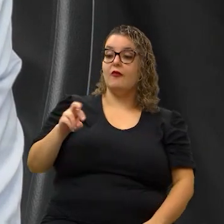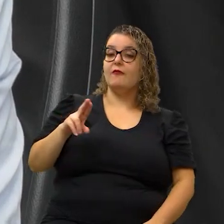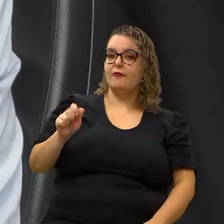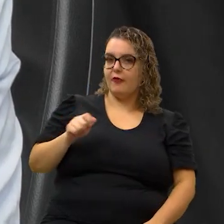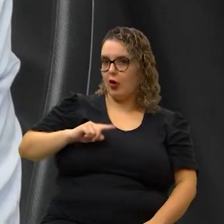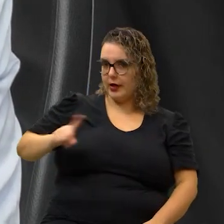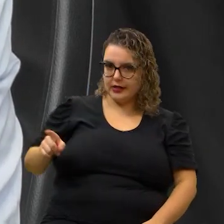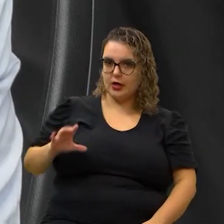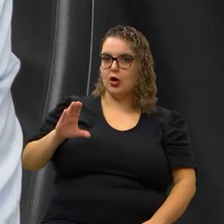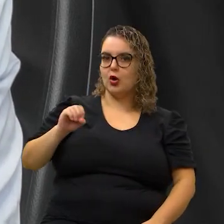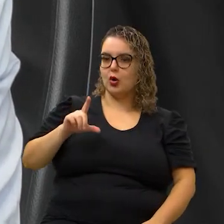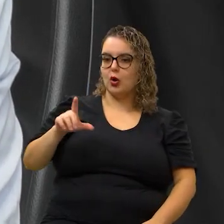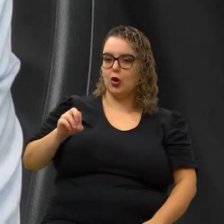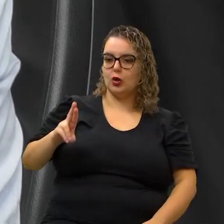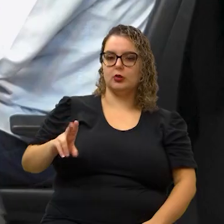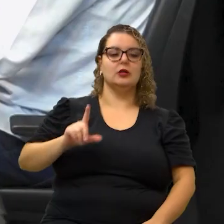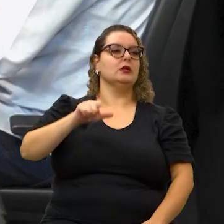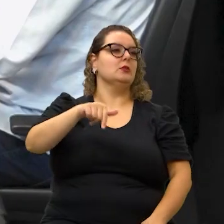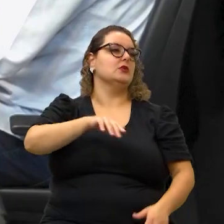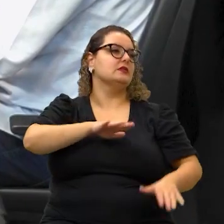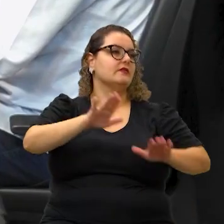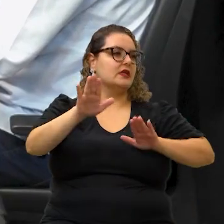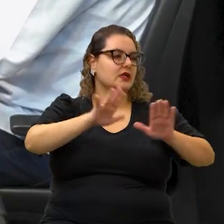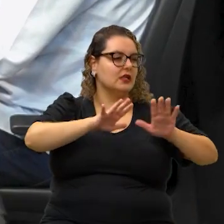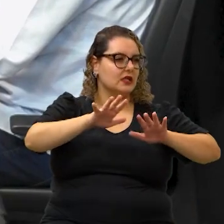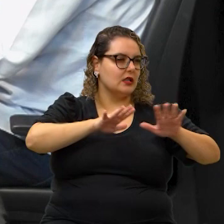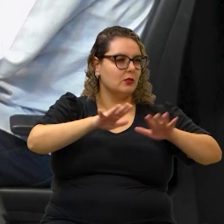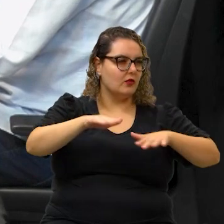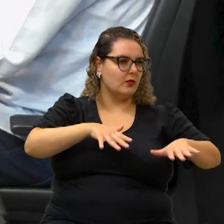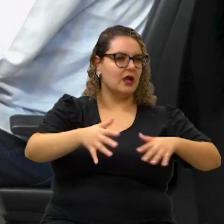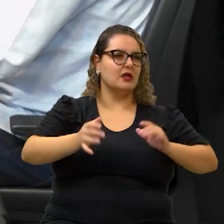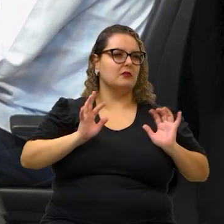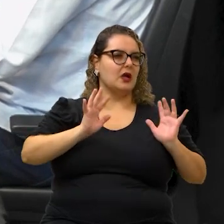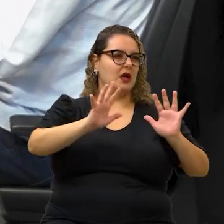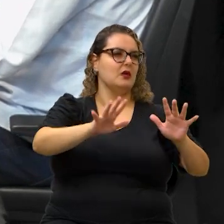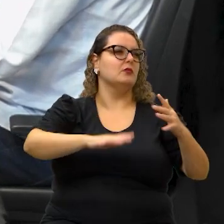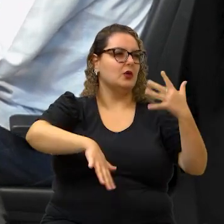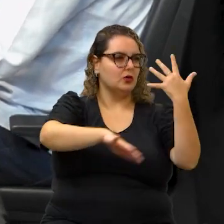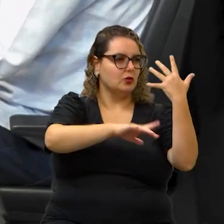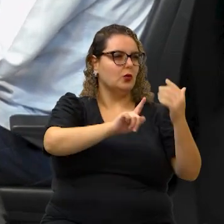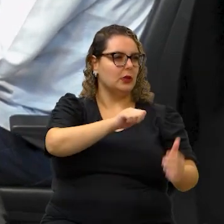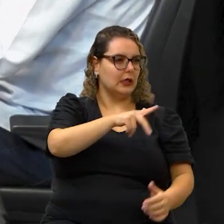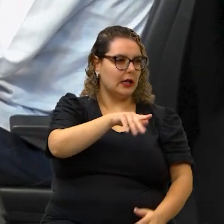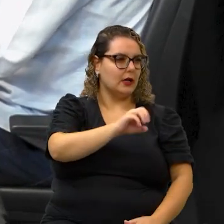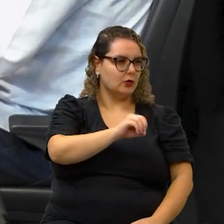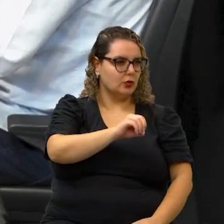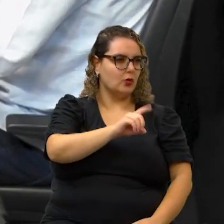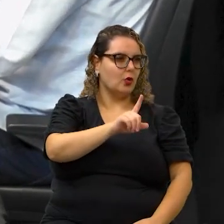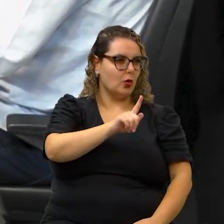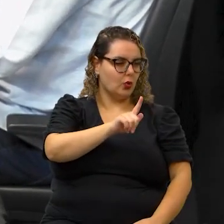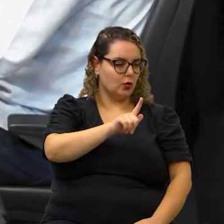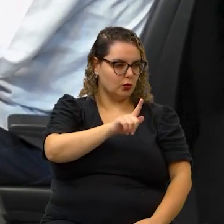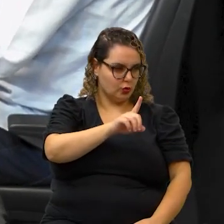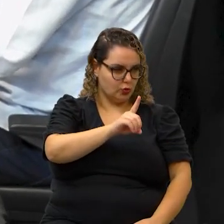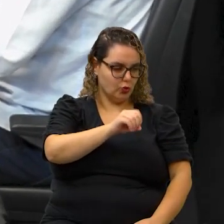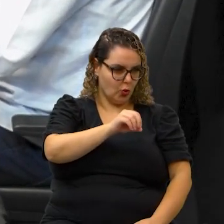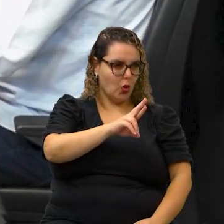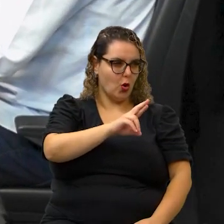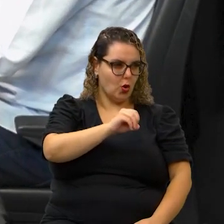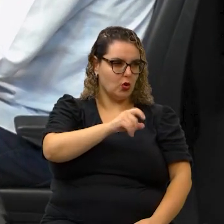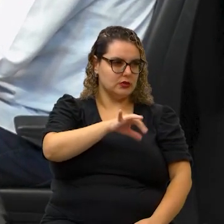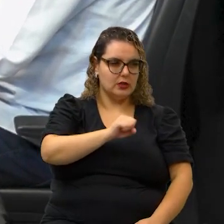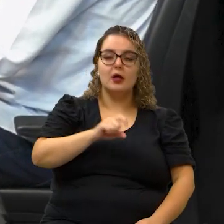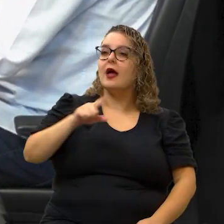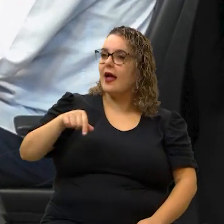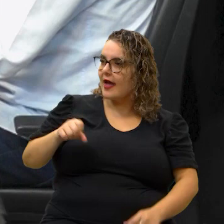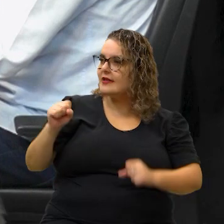Collor. Que teve depois aquela manifestação no Largo do Rosário. Isso, né? Que era o movimento Caras Pintadas. Sim, sim. Um movimento que, sim,